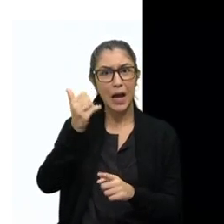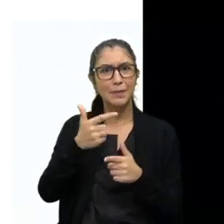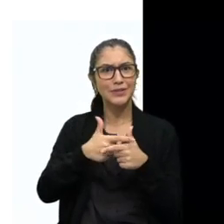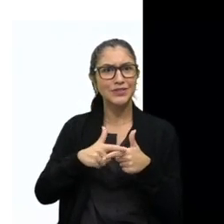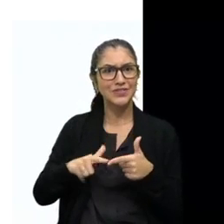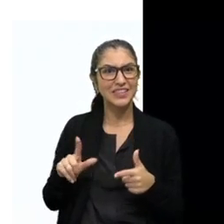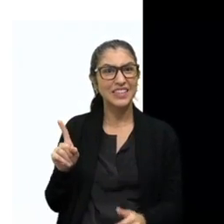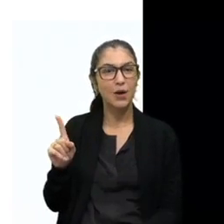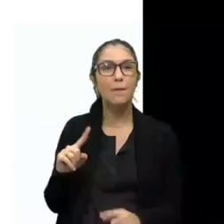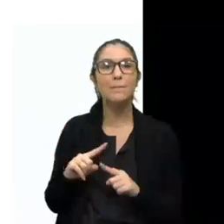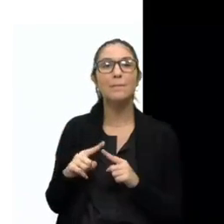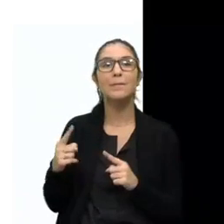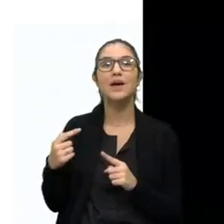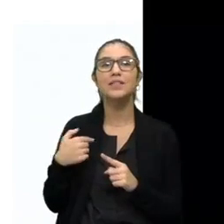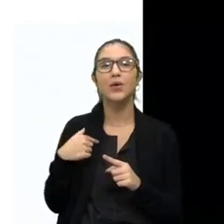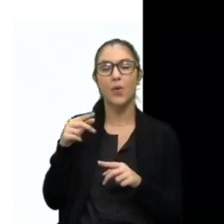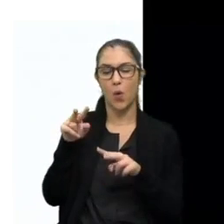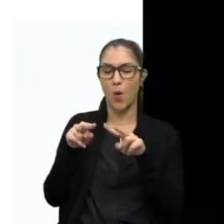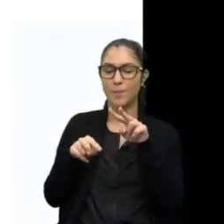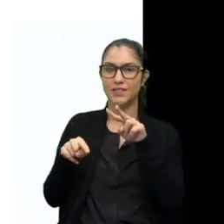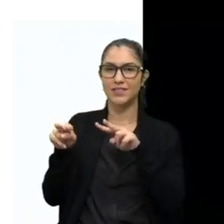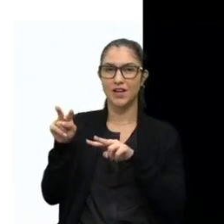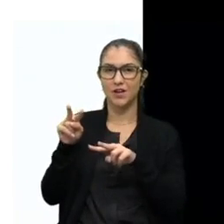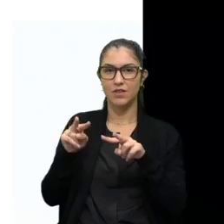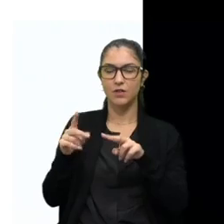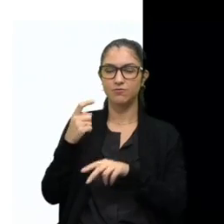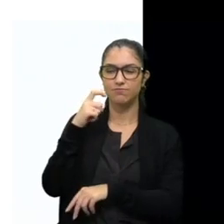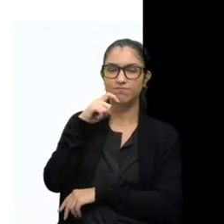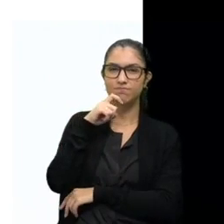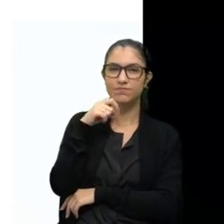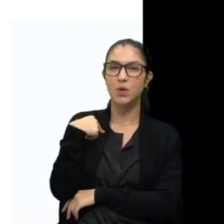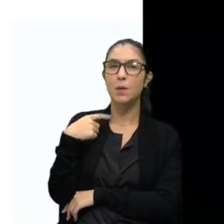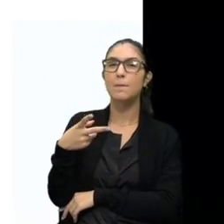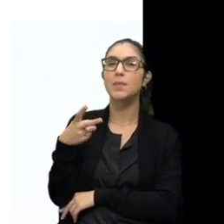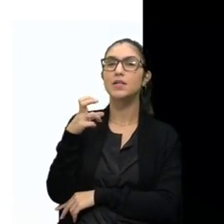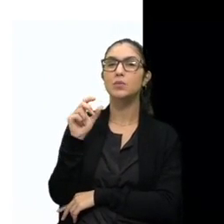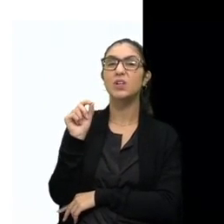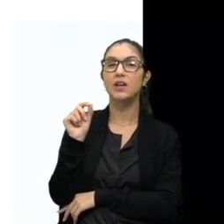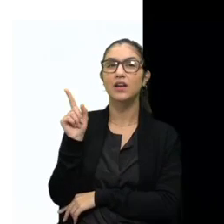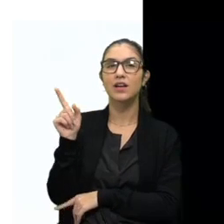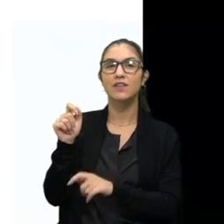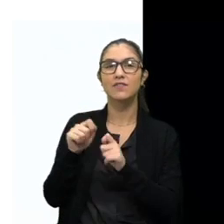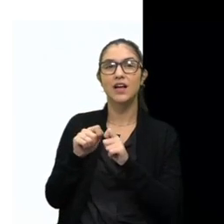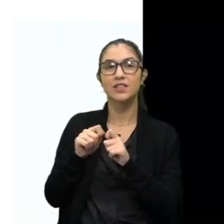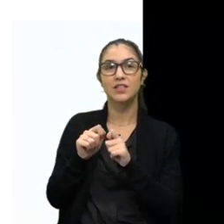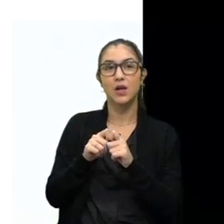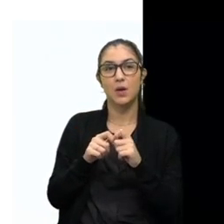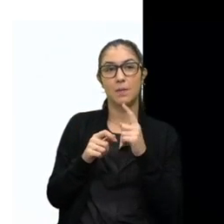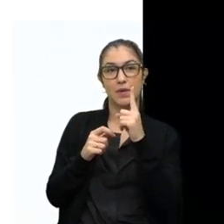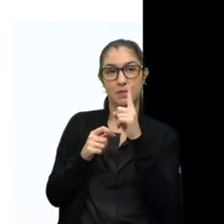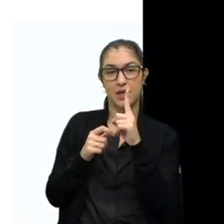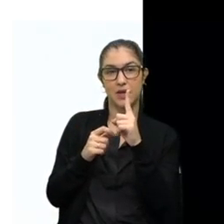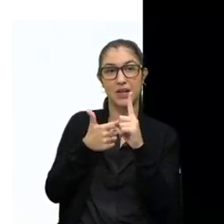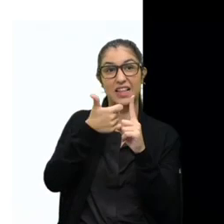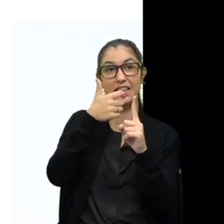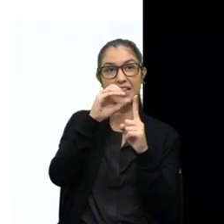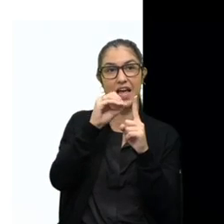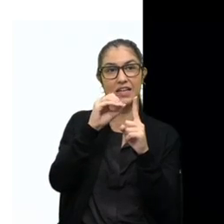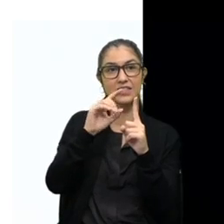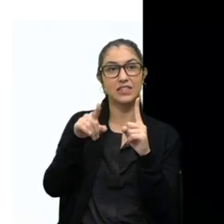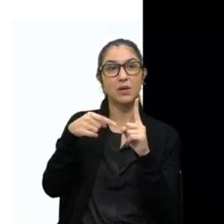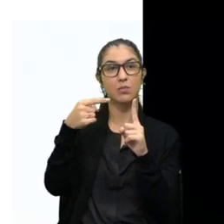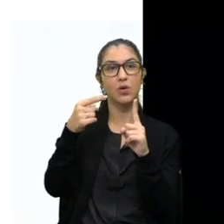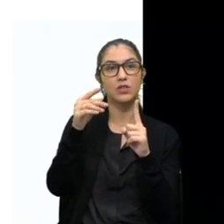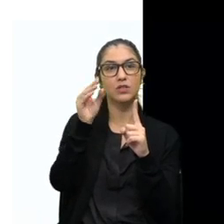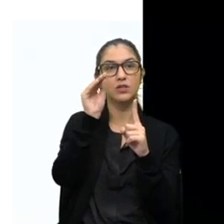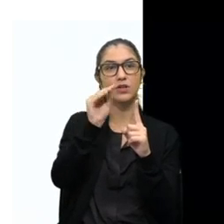divisão. Mas como eu estava observando o que eles estavam fazendo, o que eu percebi? Que ele fazia o primeiro, que era o 10, e depois